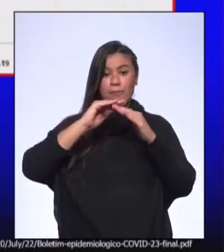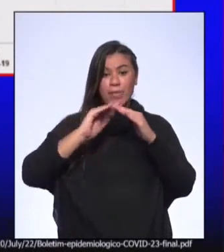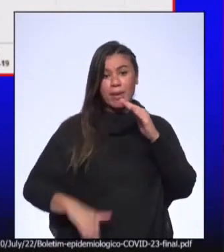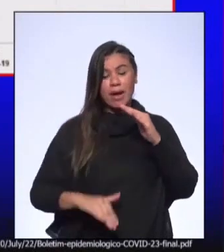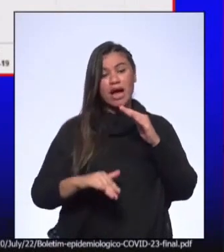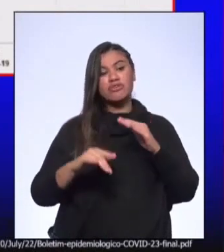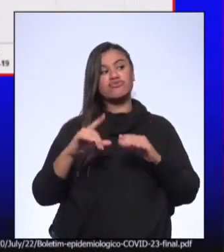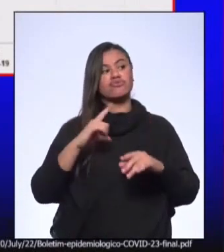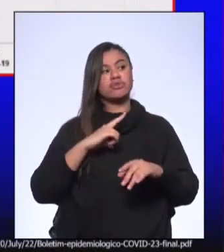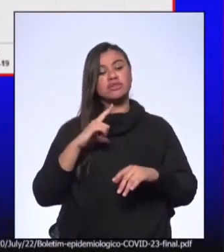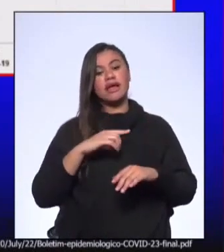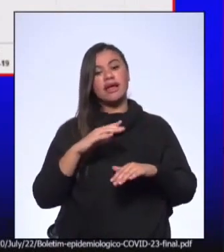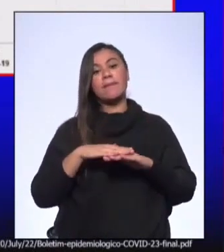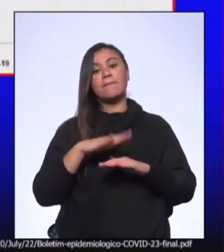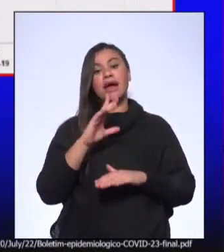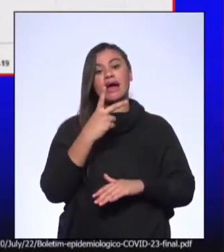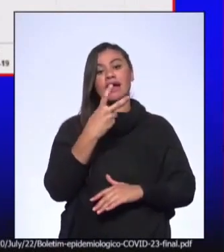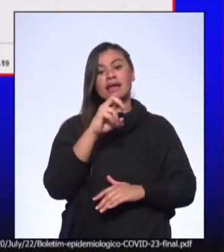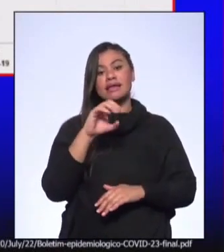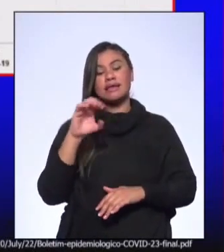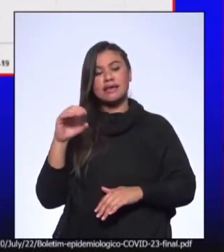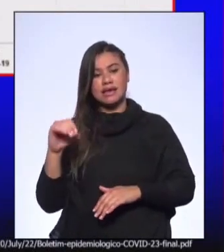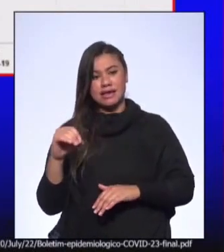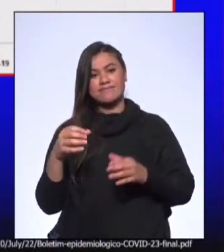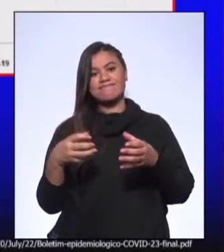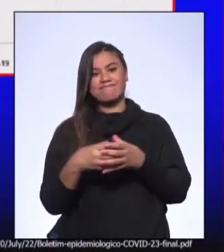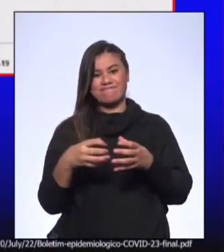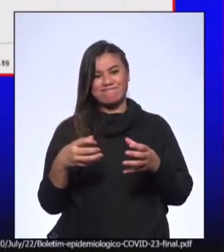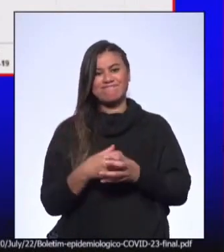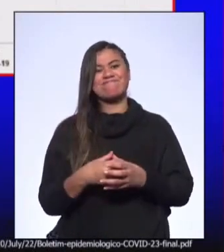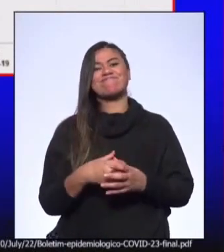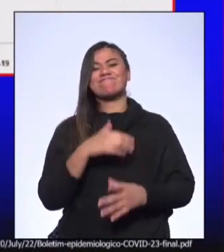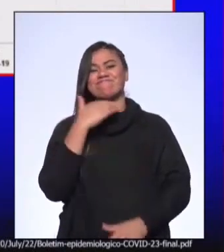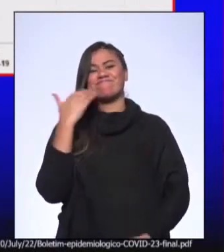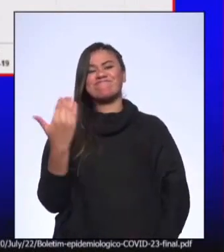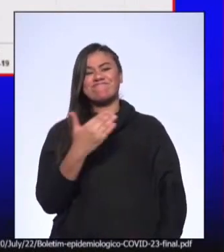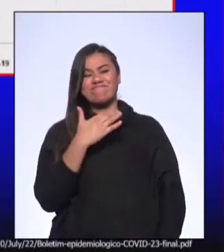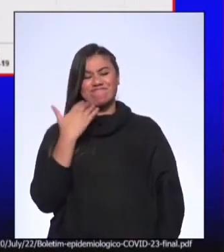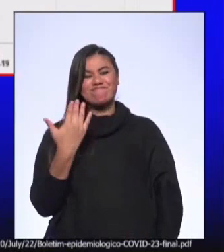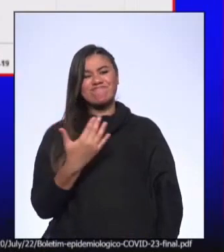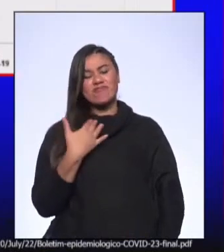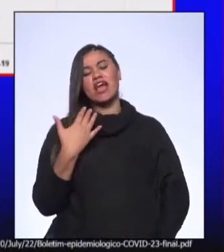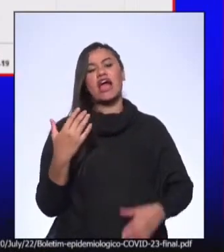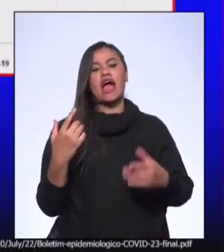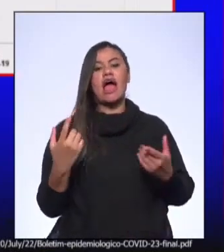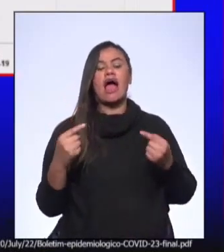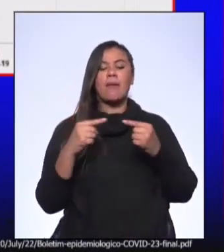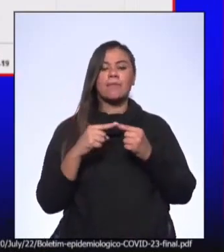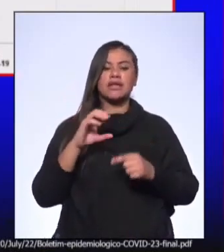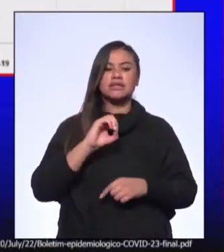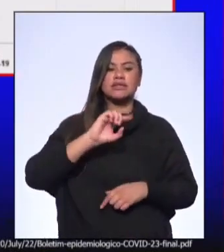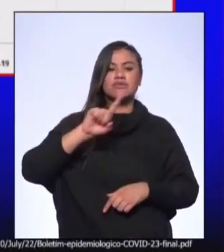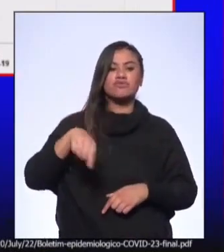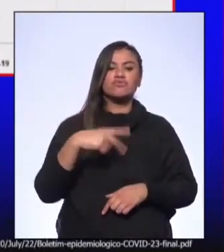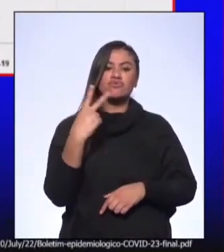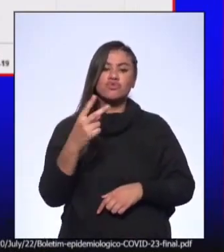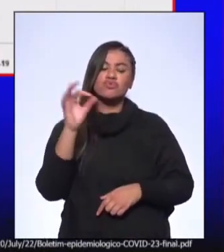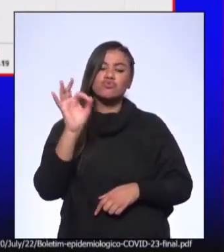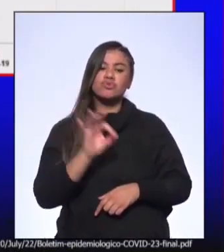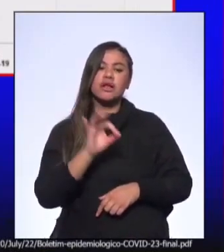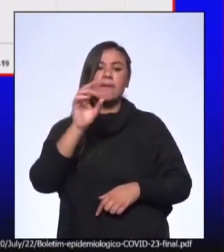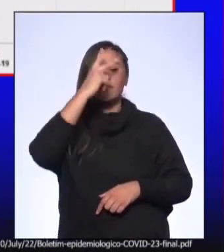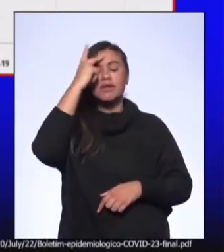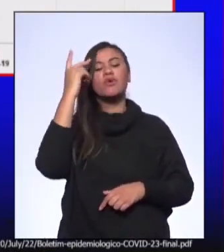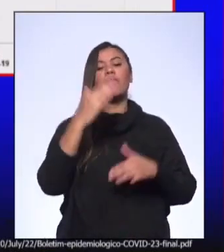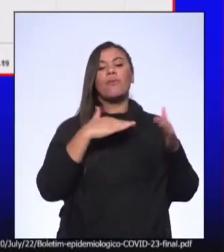mortes acima desse grupo etário. Lembrando que representam 0,2% das mortes, mas